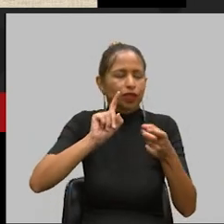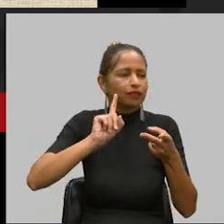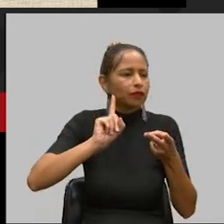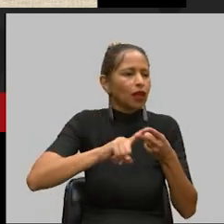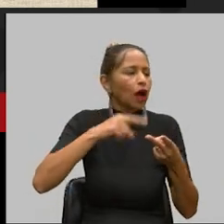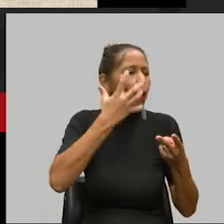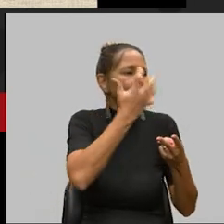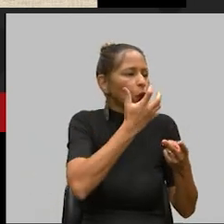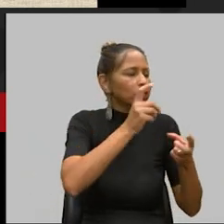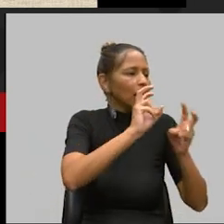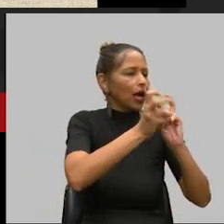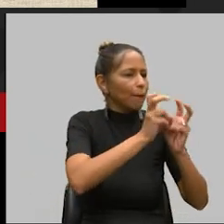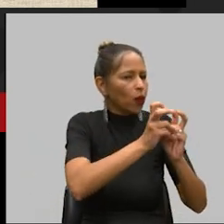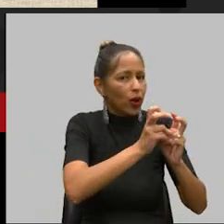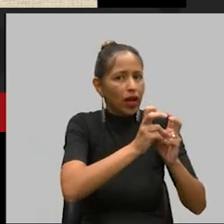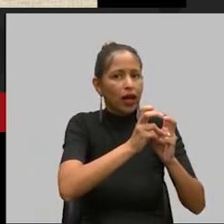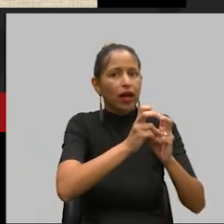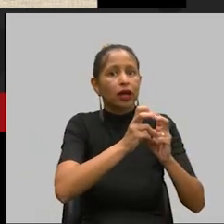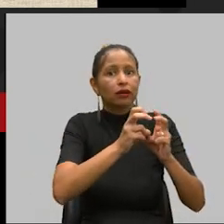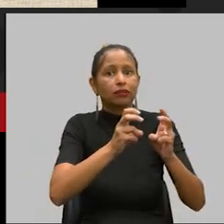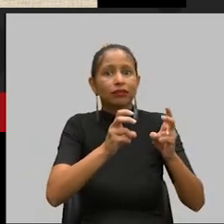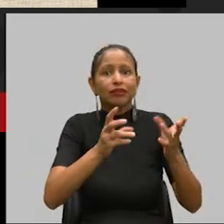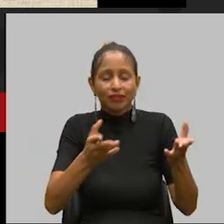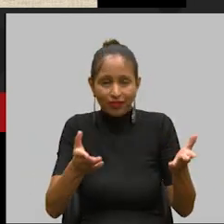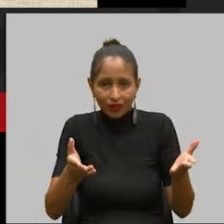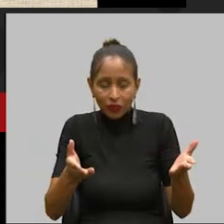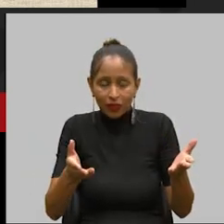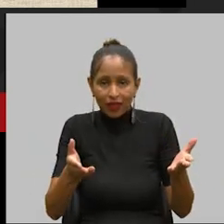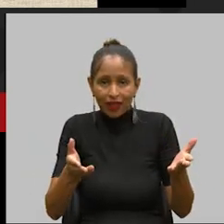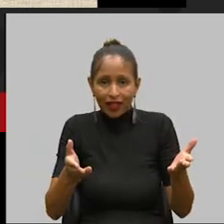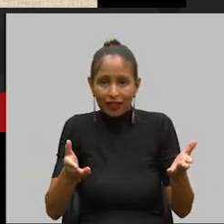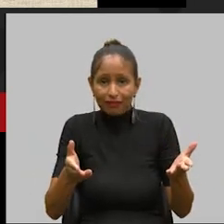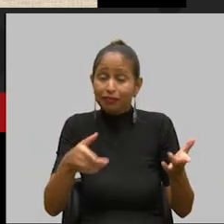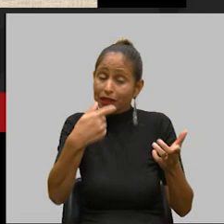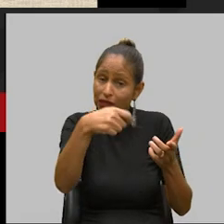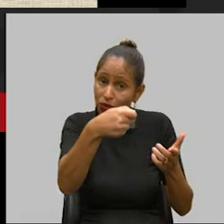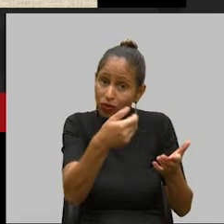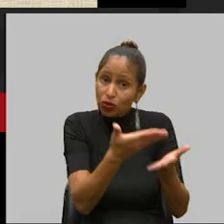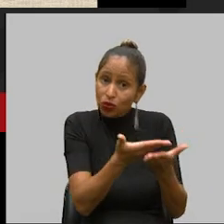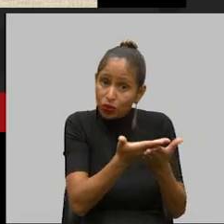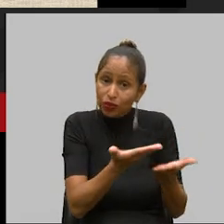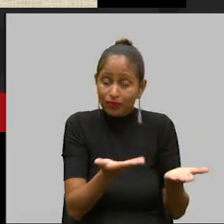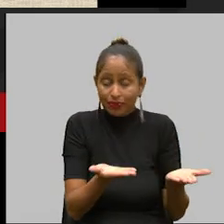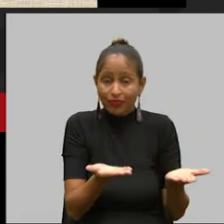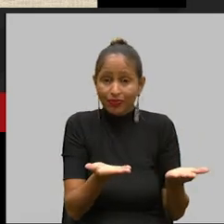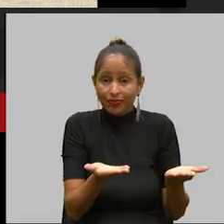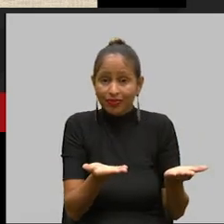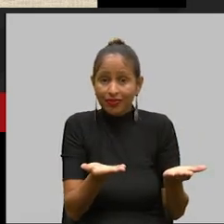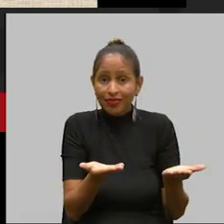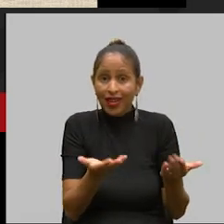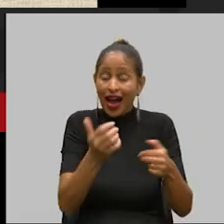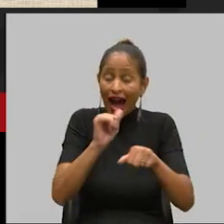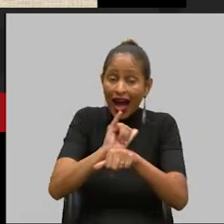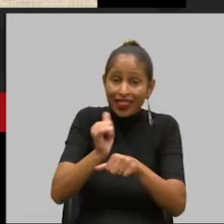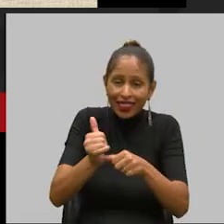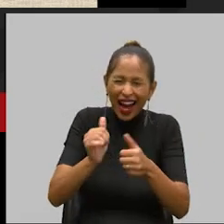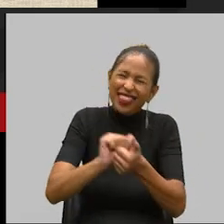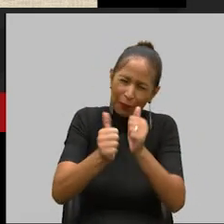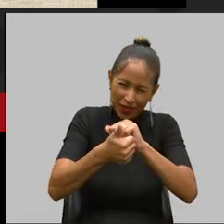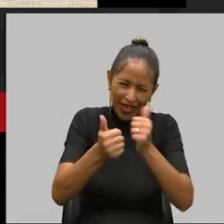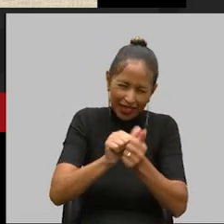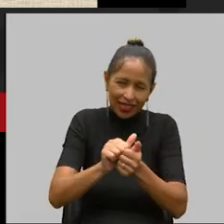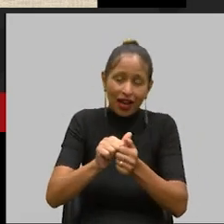música Capoeira que precisa ter estudo tô dizendo que não é preciso ter né deputada prazer te ver aqui eh